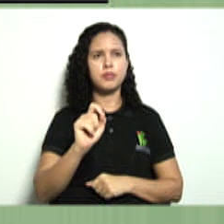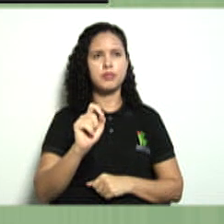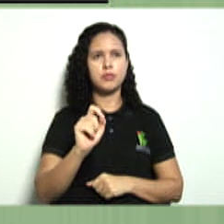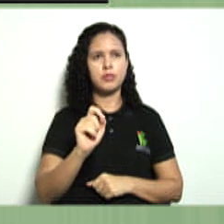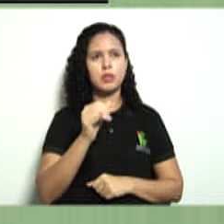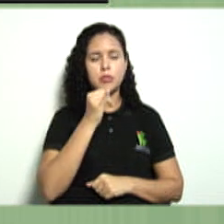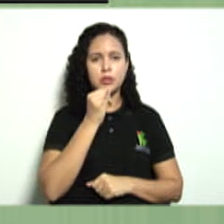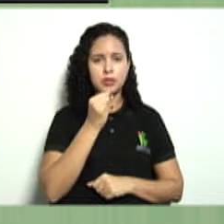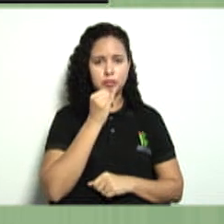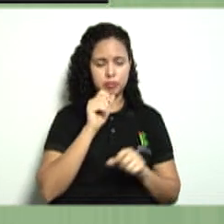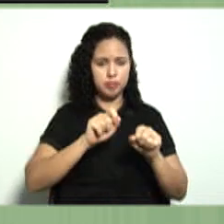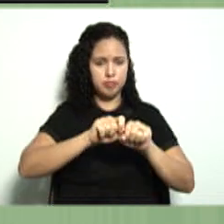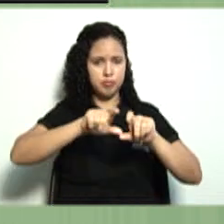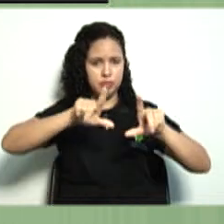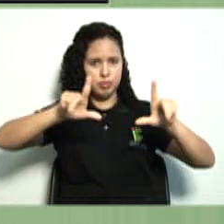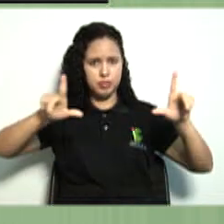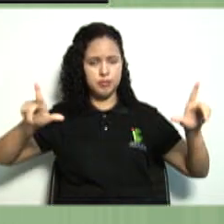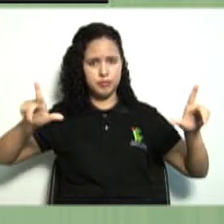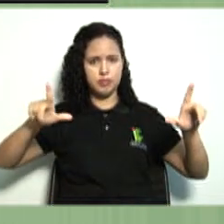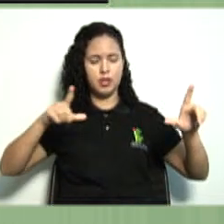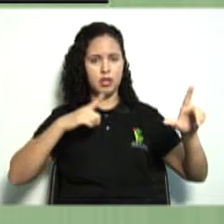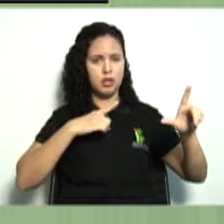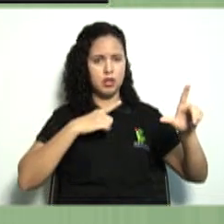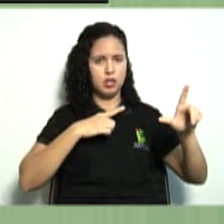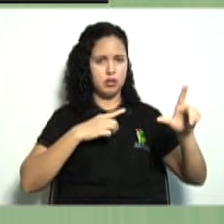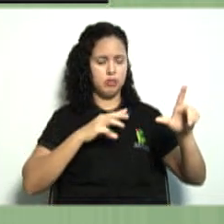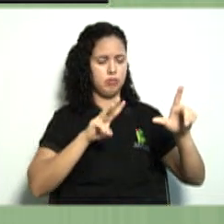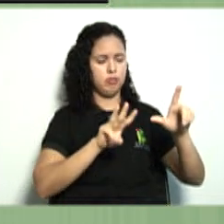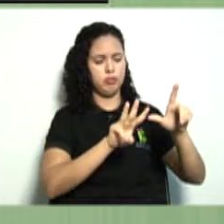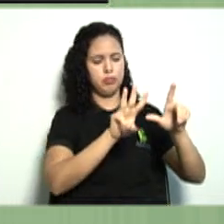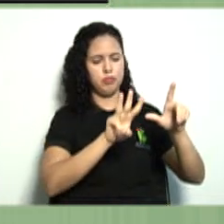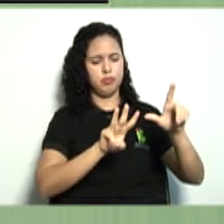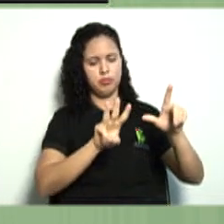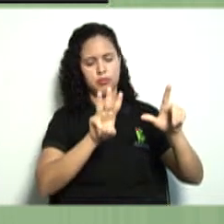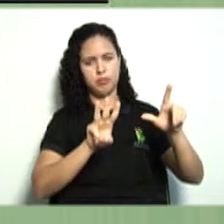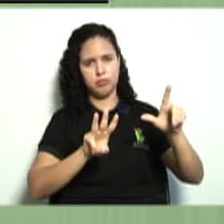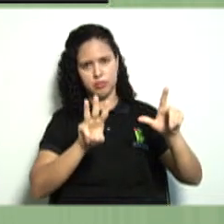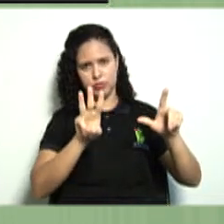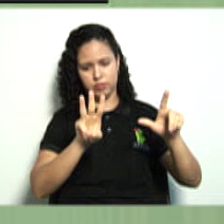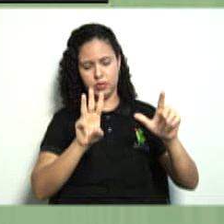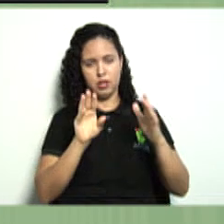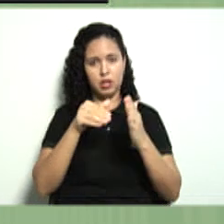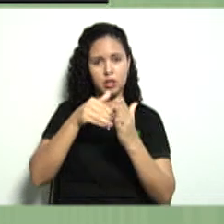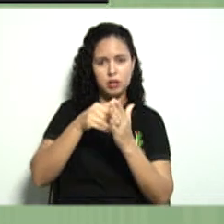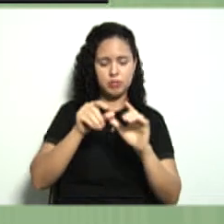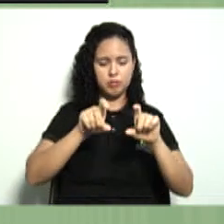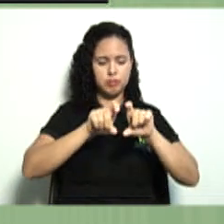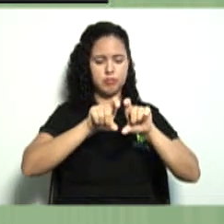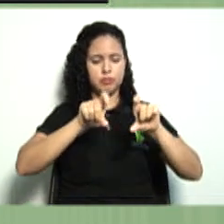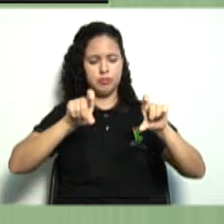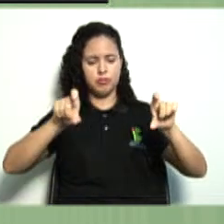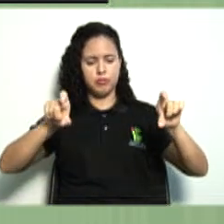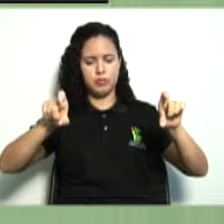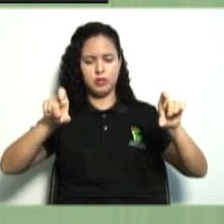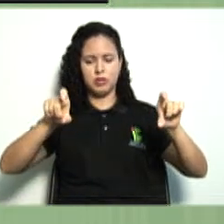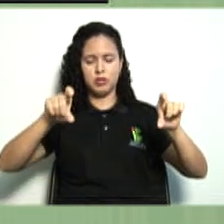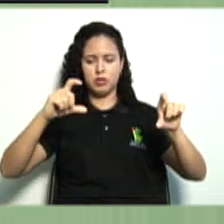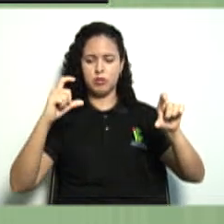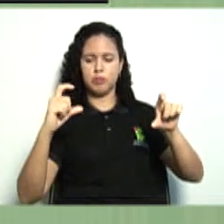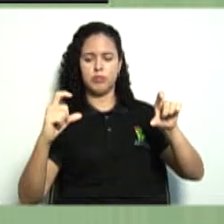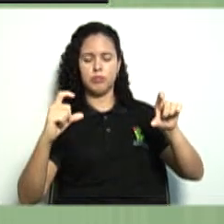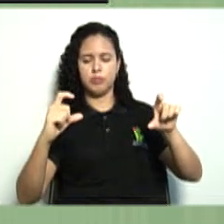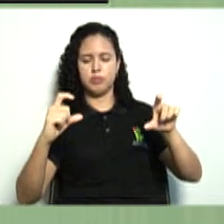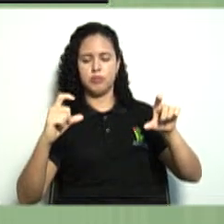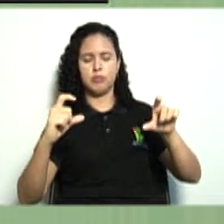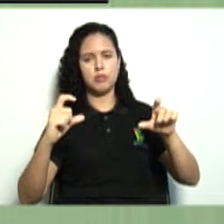as páginas, elas têm uma terminação, têm um nome, ok? E elas finalizam como? Por exemplo, se ela